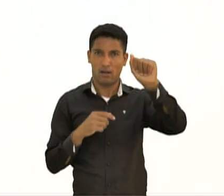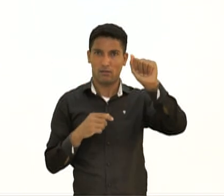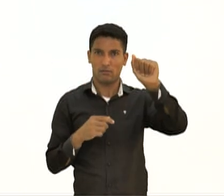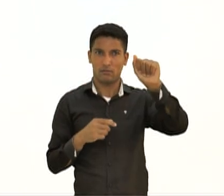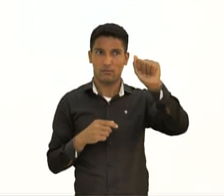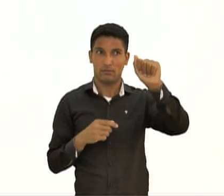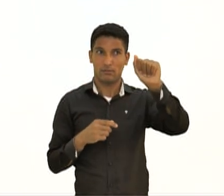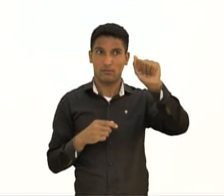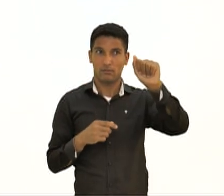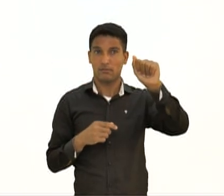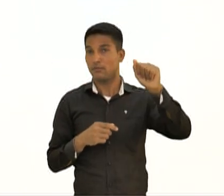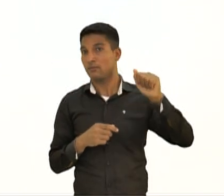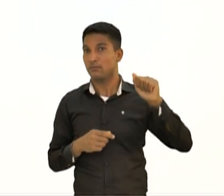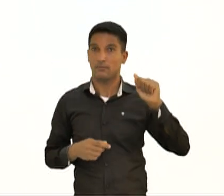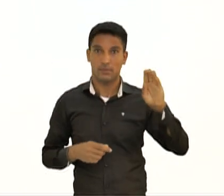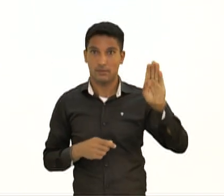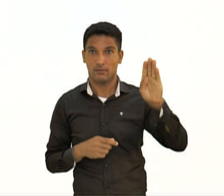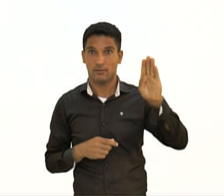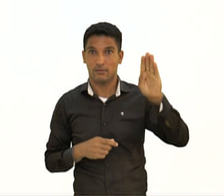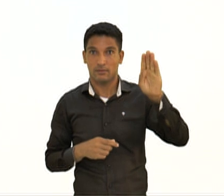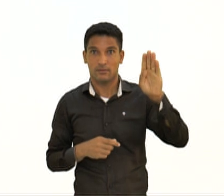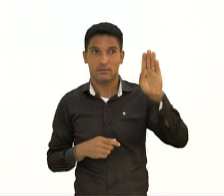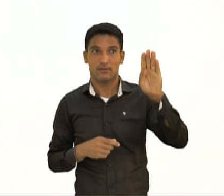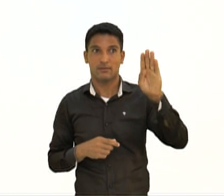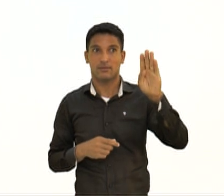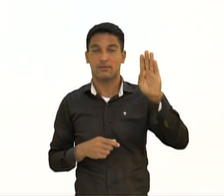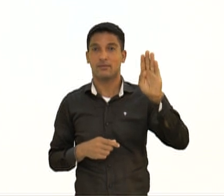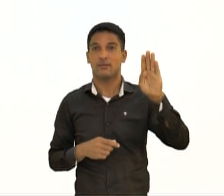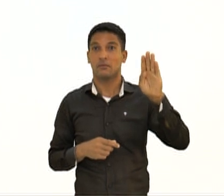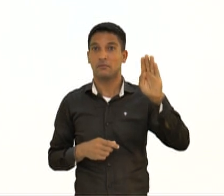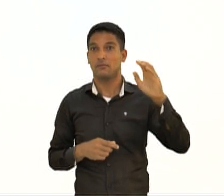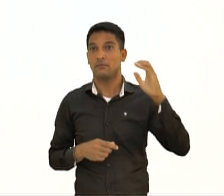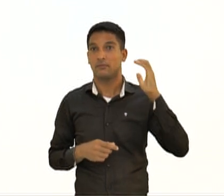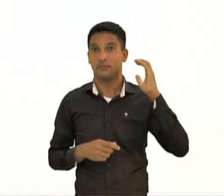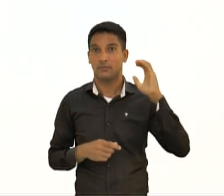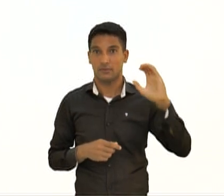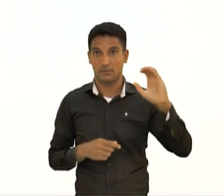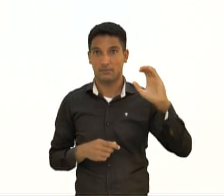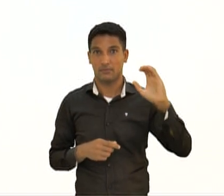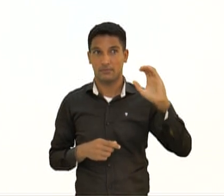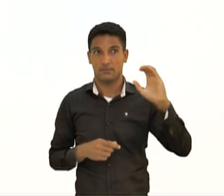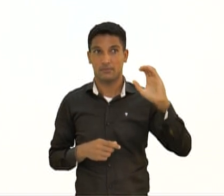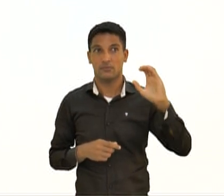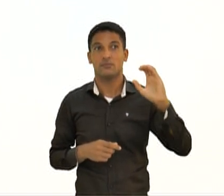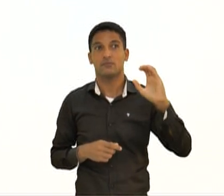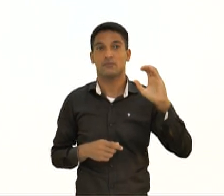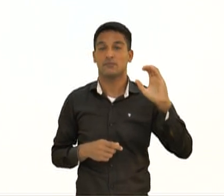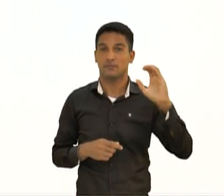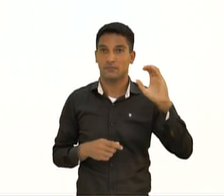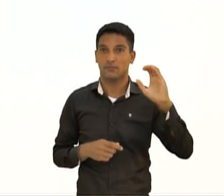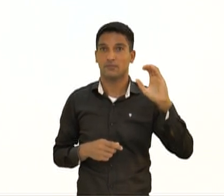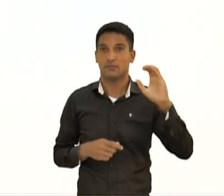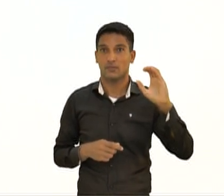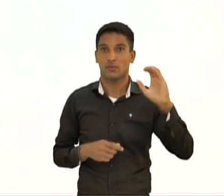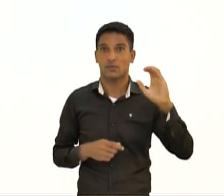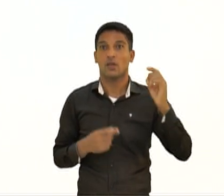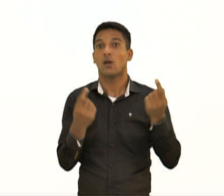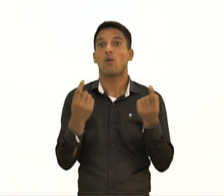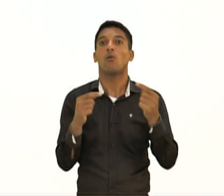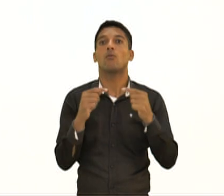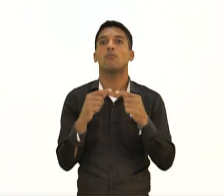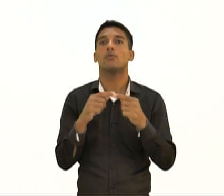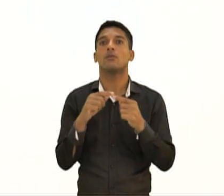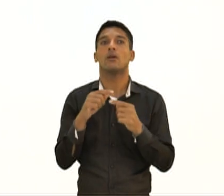Gogh? Letra B, Pablo Picasso e Georges Braque? Ou letra C, Leonardo da Vinci e Juan